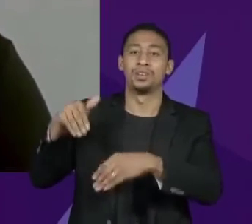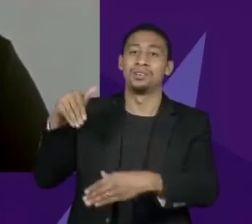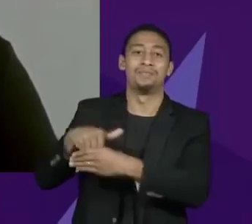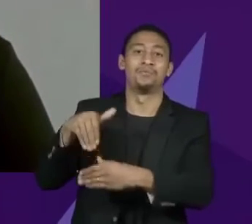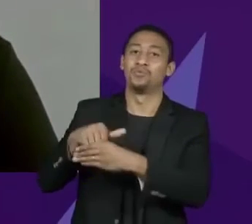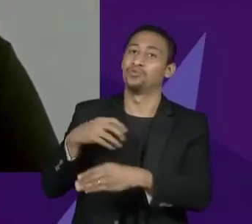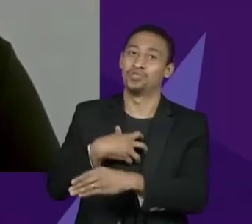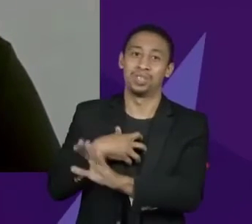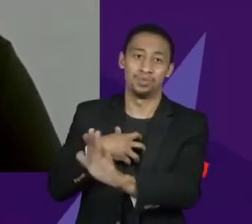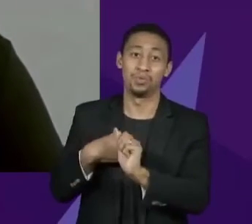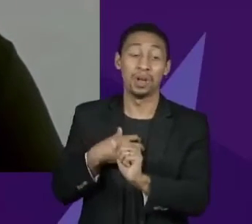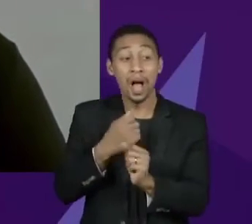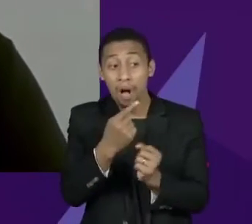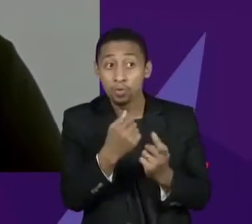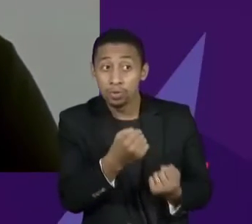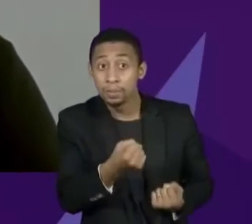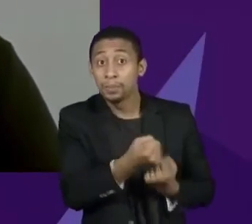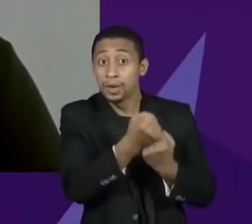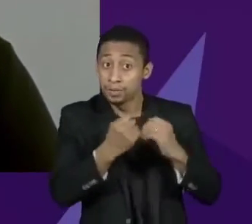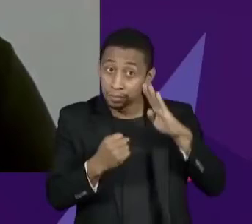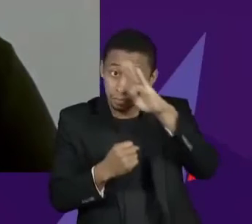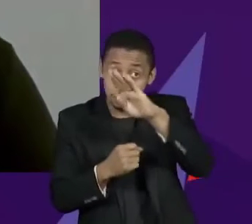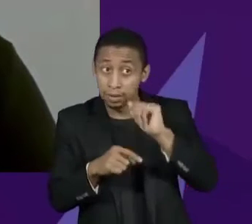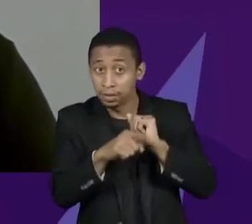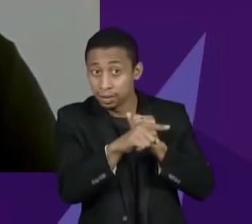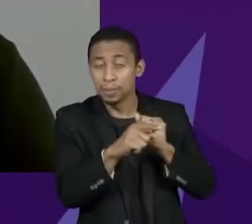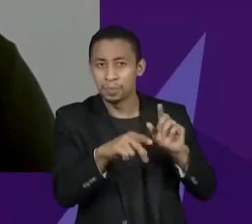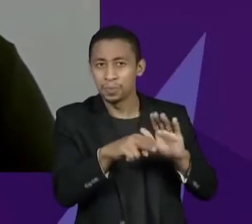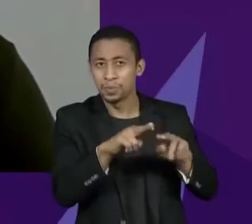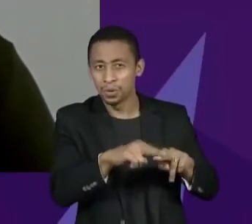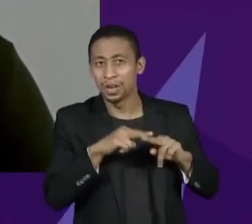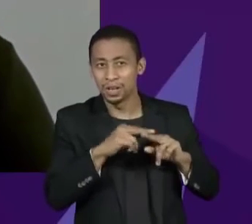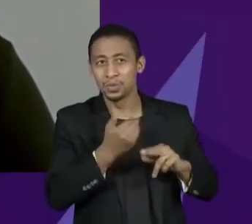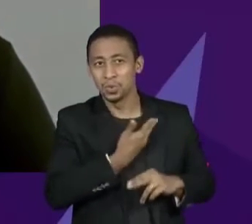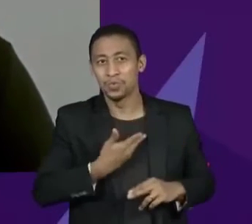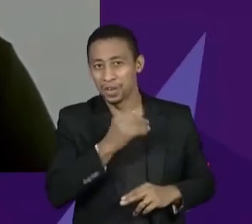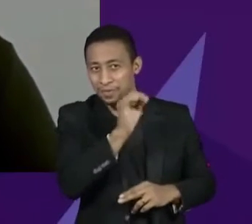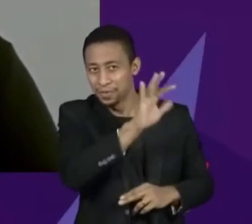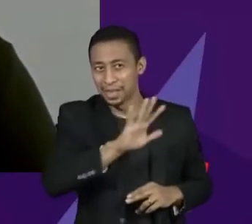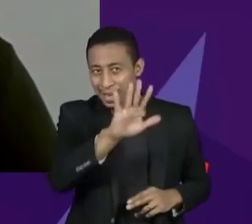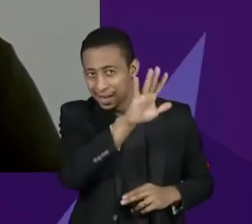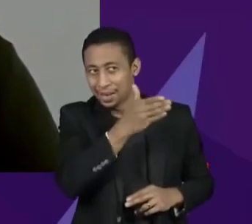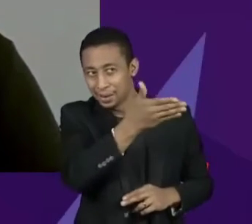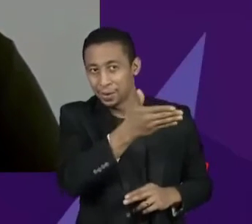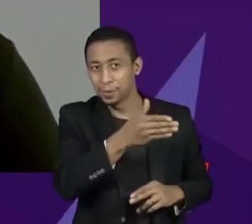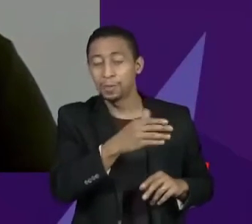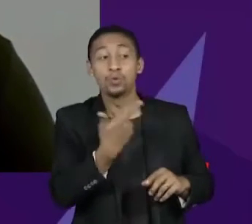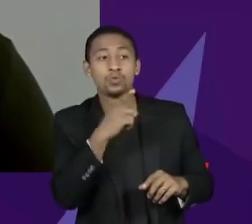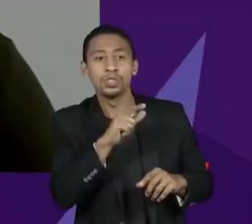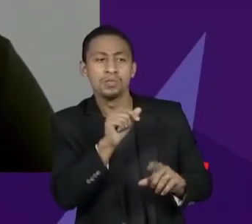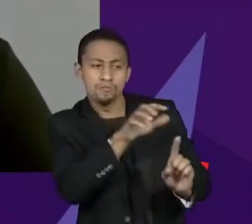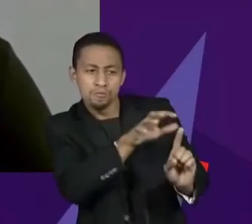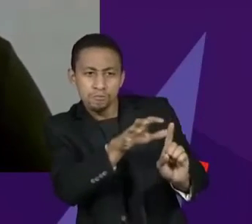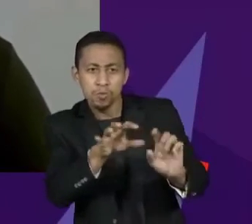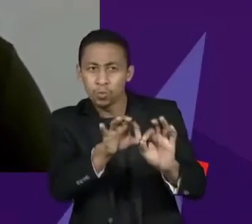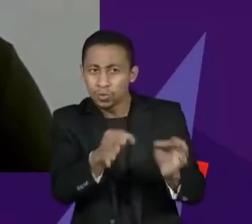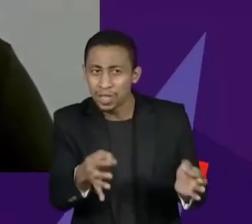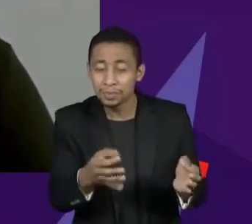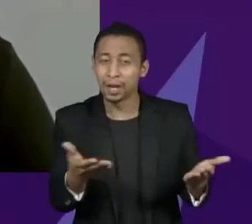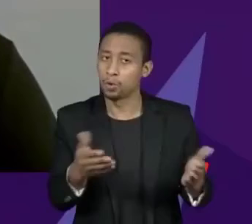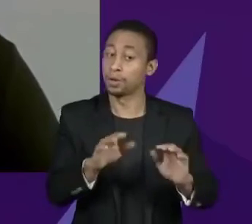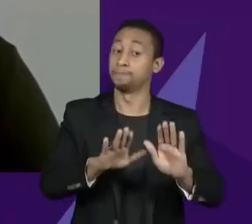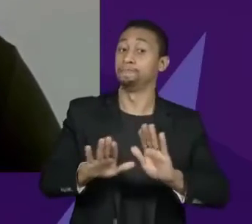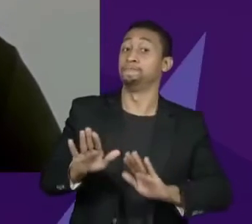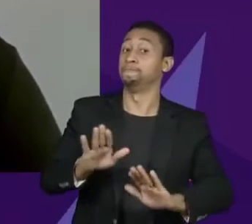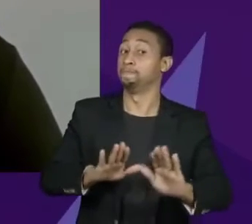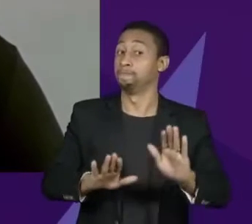estavam apoiando o Bolsonaro pela máquina pública federal para chegar no eleitor mais simples passam a ter que tomar muito